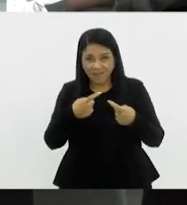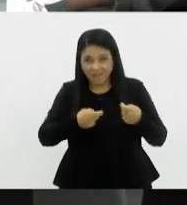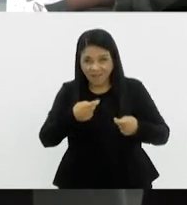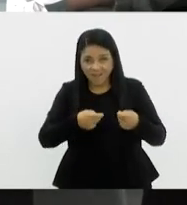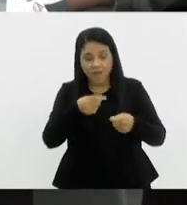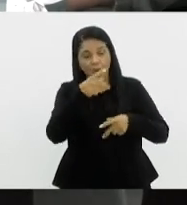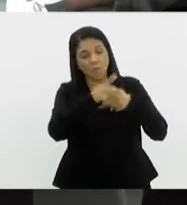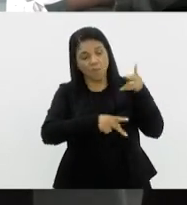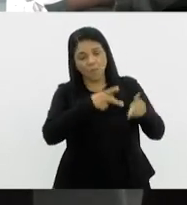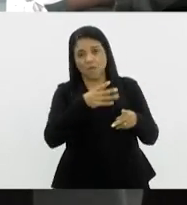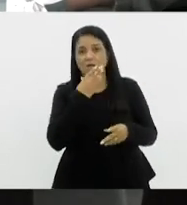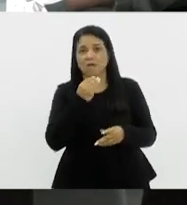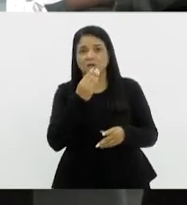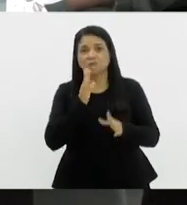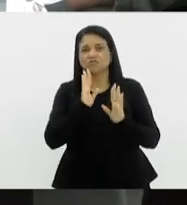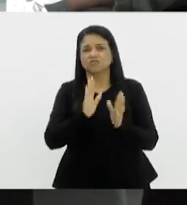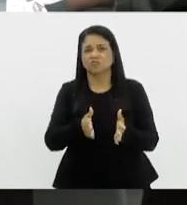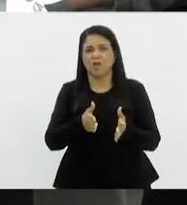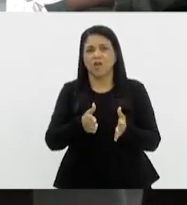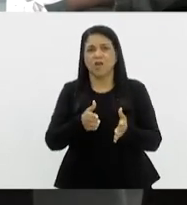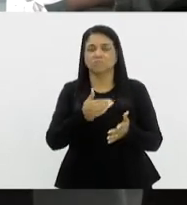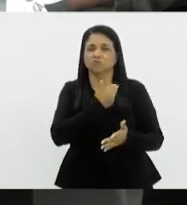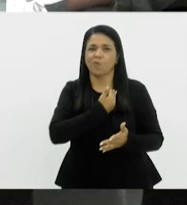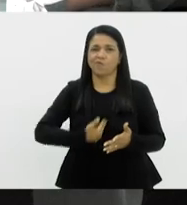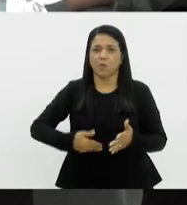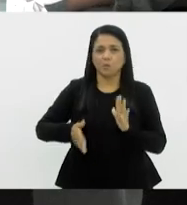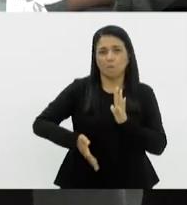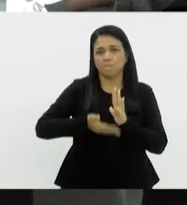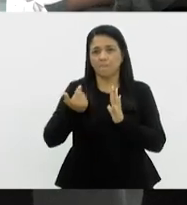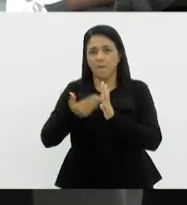população de Israel já tinha derrubado esse governo.